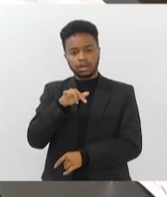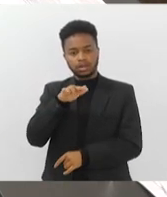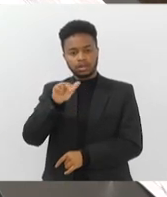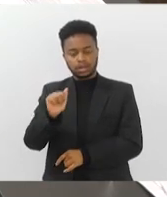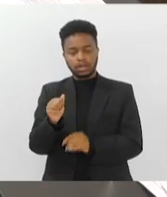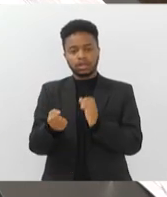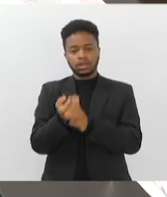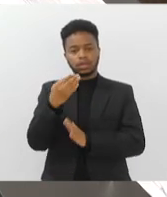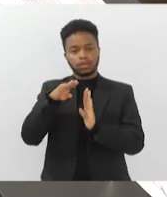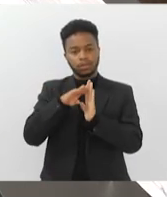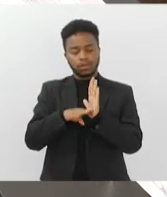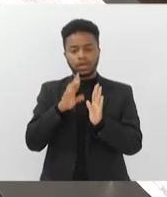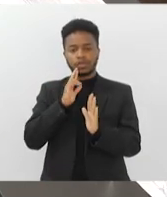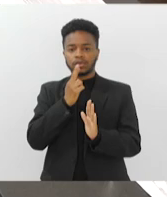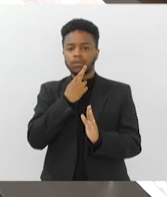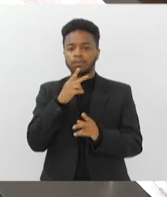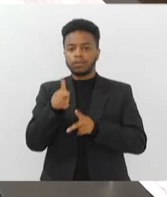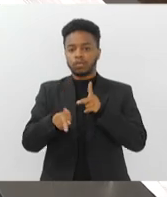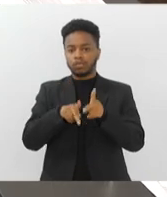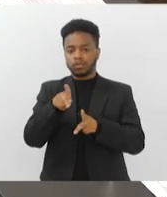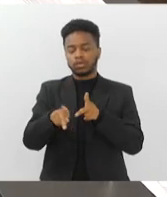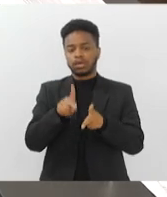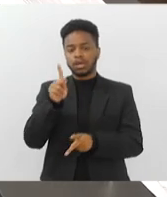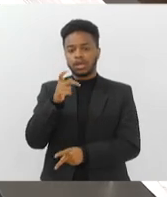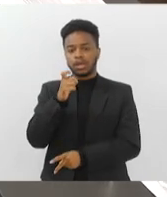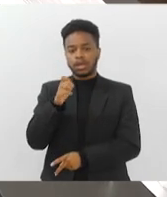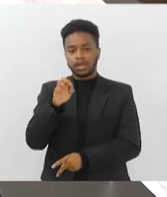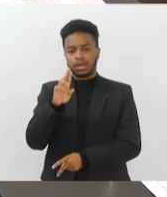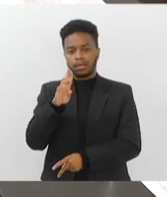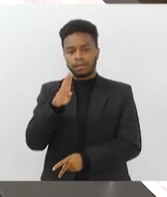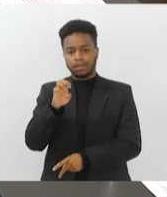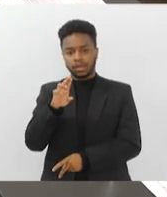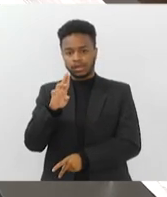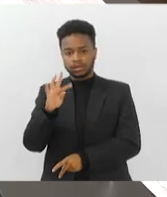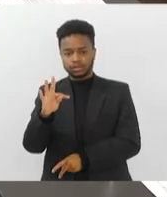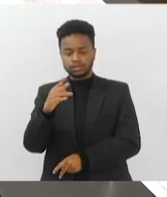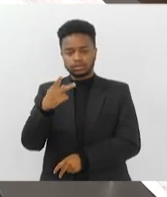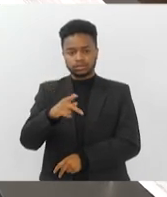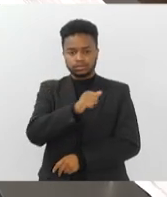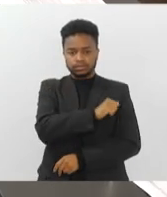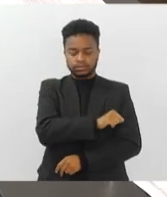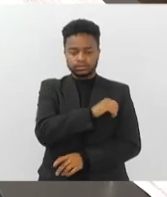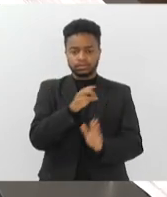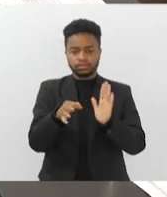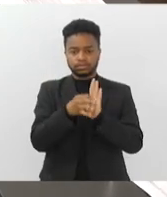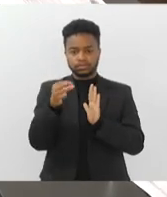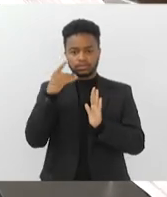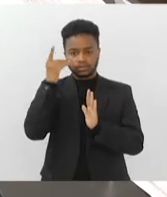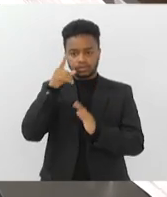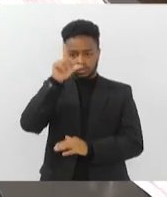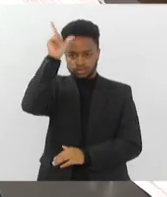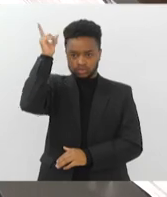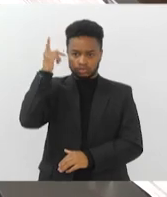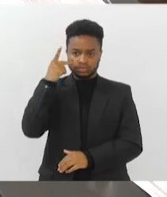programa de restaurantes populares Herbert de Souza Betinho, no âmbito do estado do Rio de Janeiro. Para parecer, deputado Luiz Paulo.